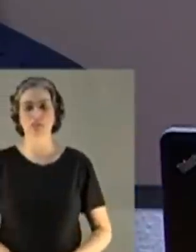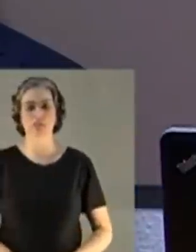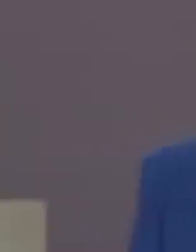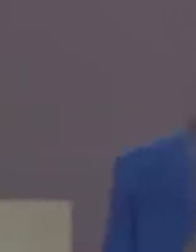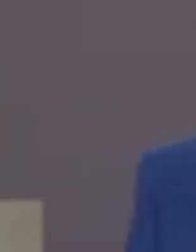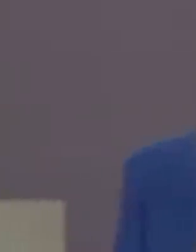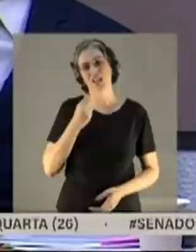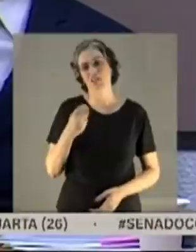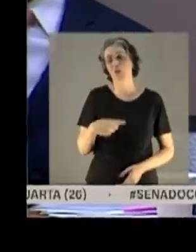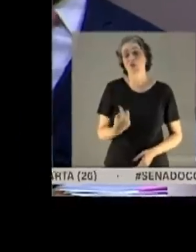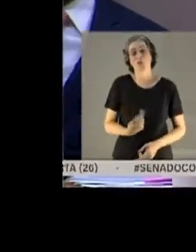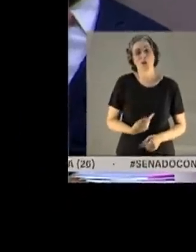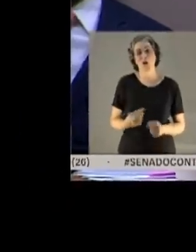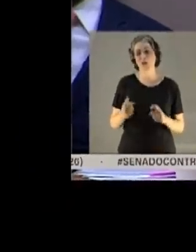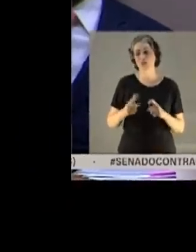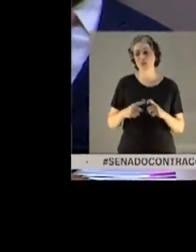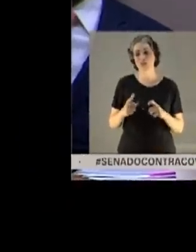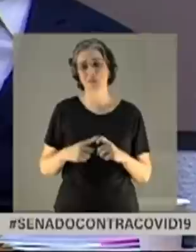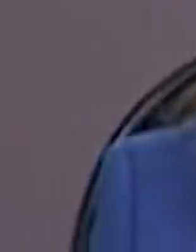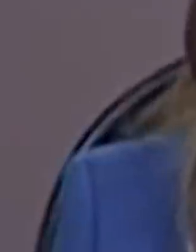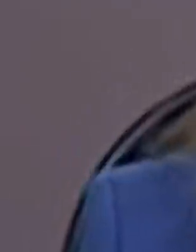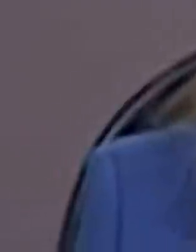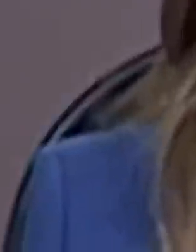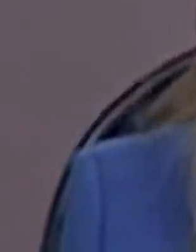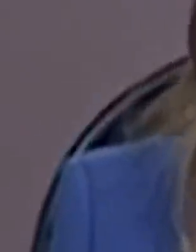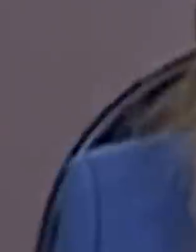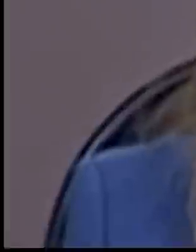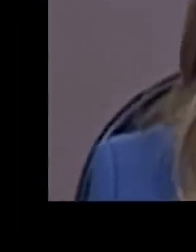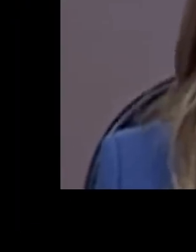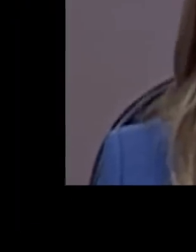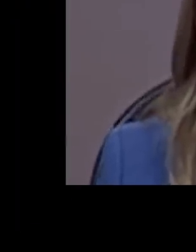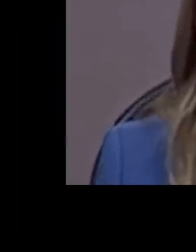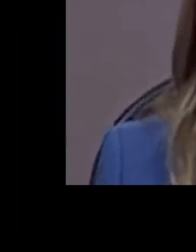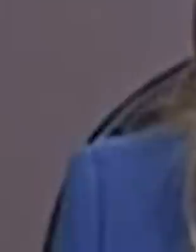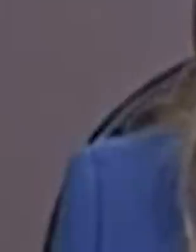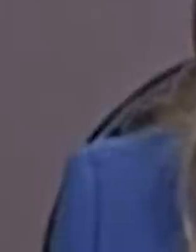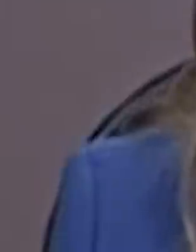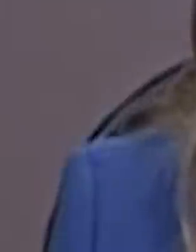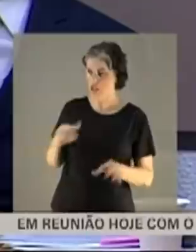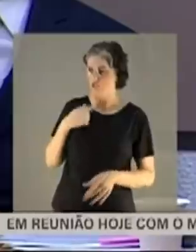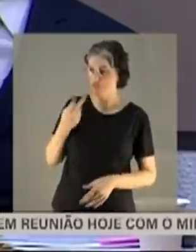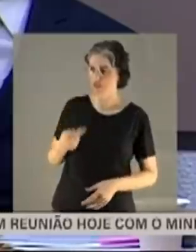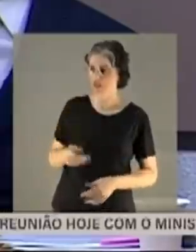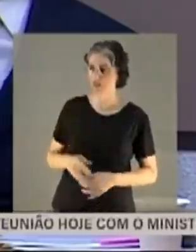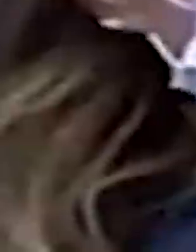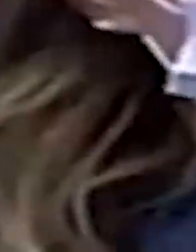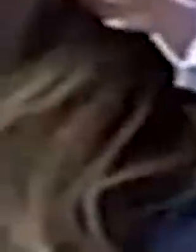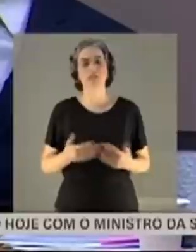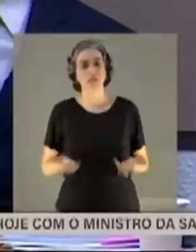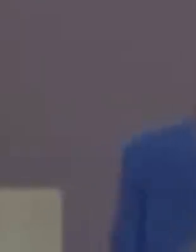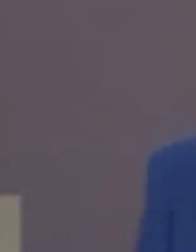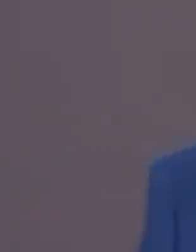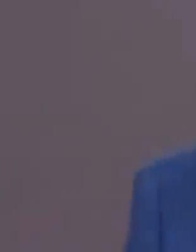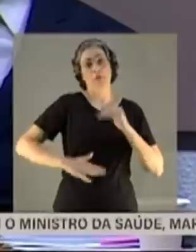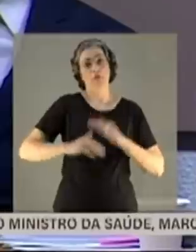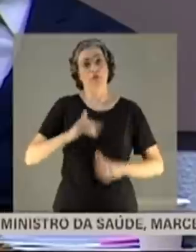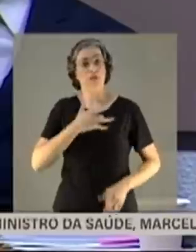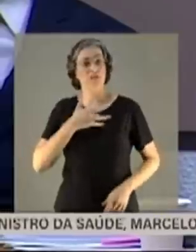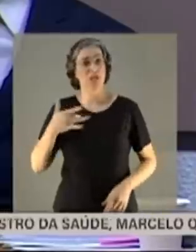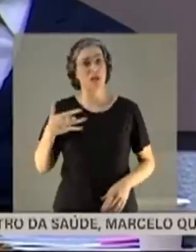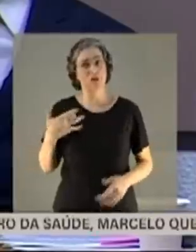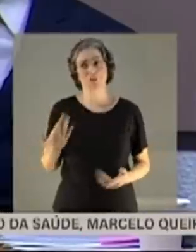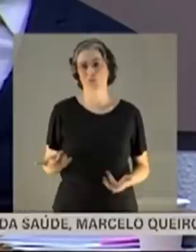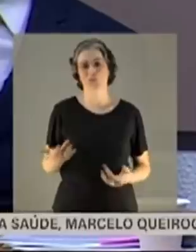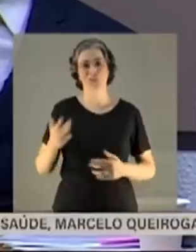gente como... Senador, médicamente... como médico. o senhor deixa eu terminar de falar. Claro, com toda a certeza. Como profissional da sala... Como senador, com